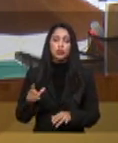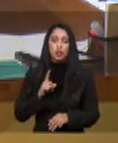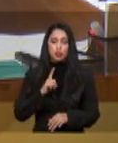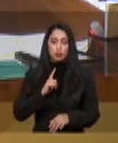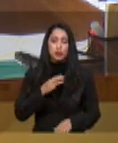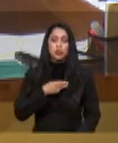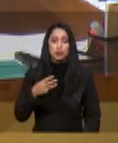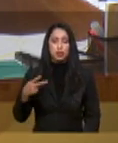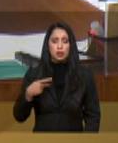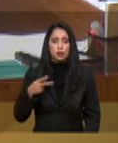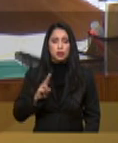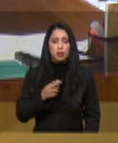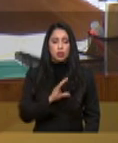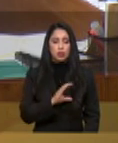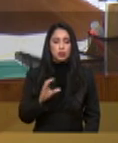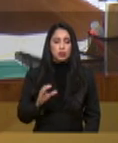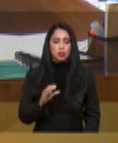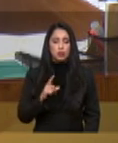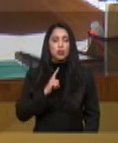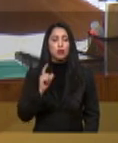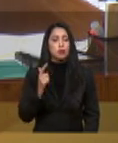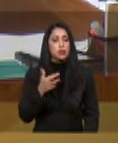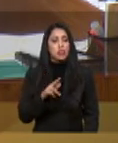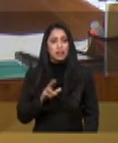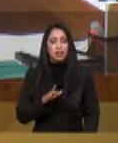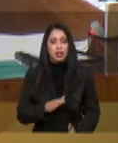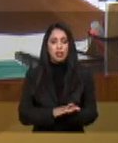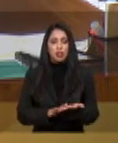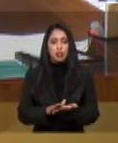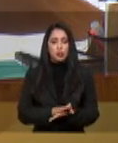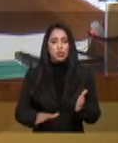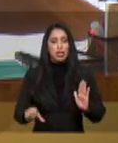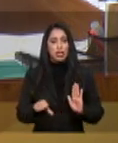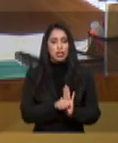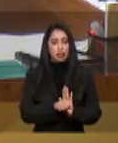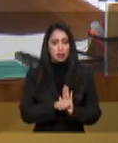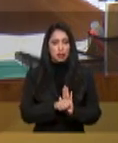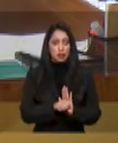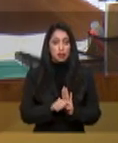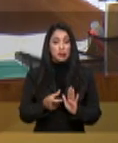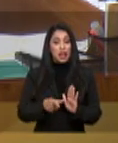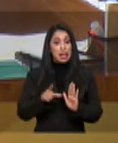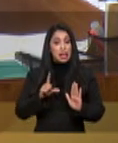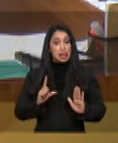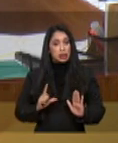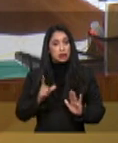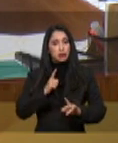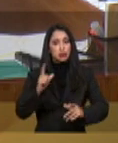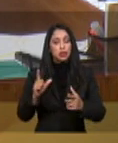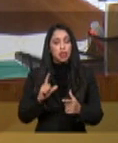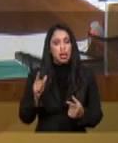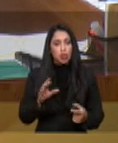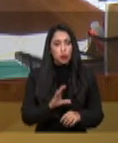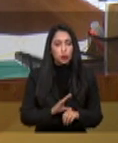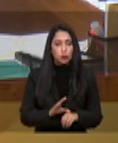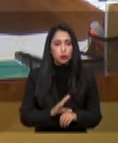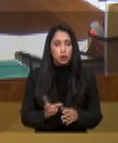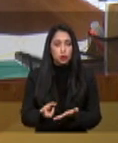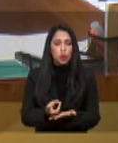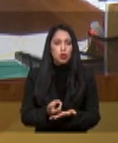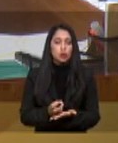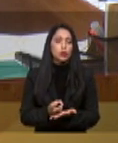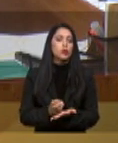fixada no habeas corpus 81.611. Crime de resultado. Antes de constituído definitivamente o crédito